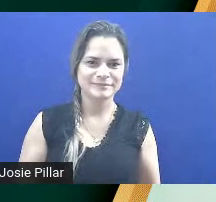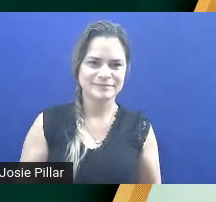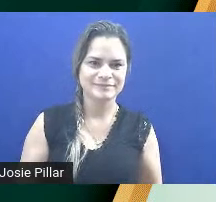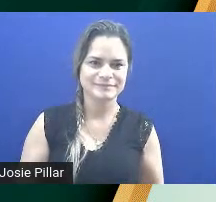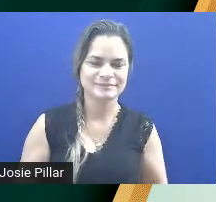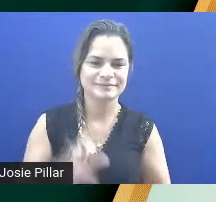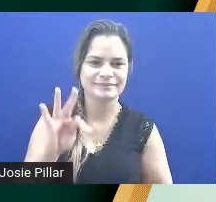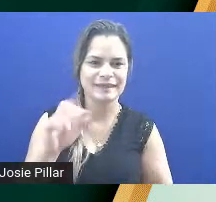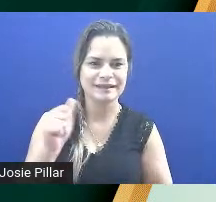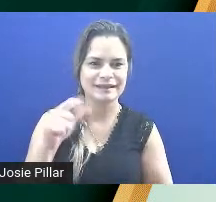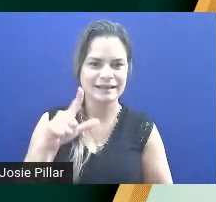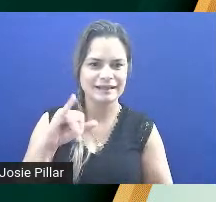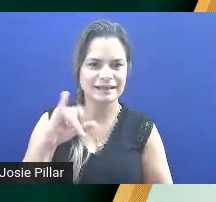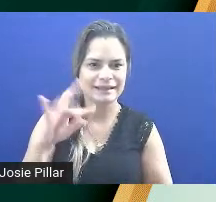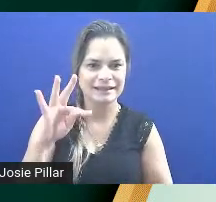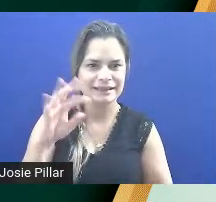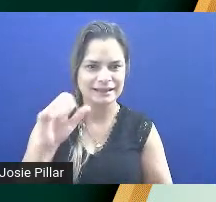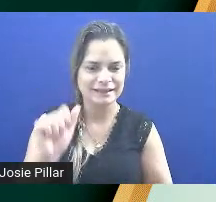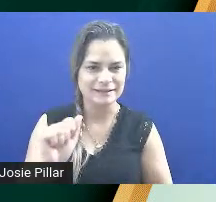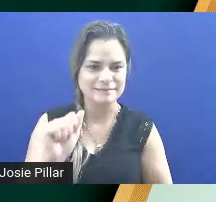Thalita Freitas Alves.